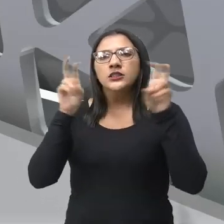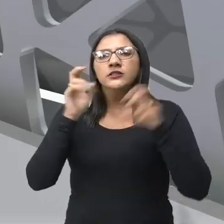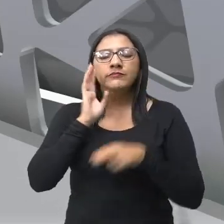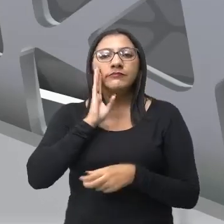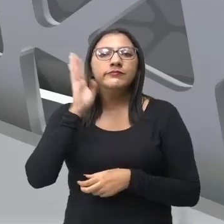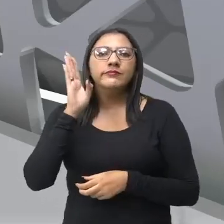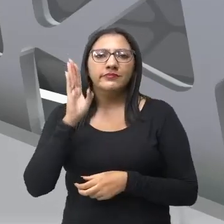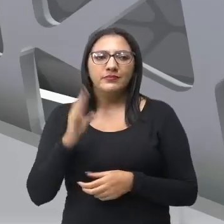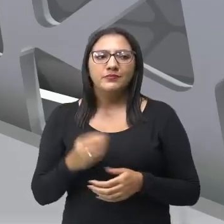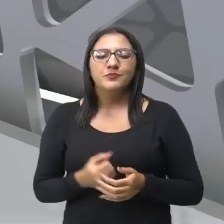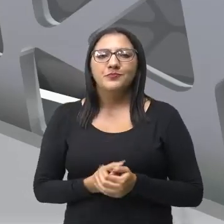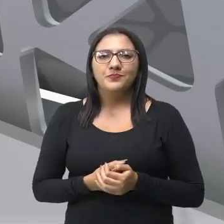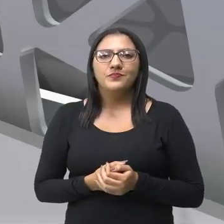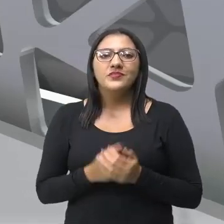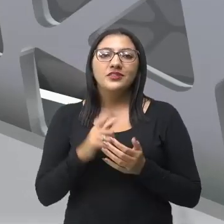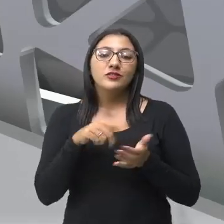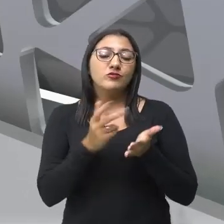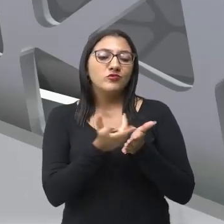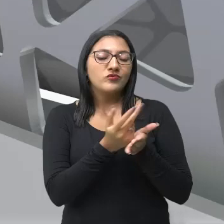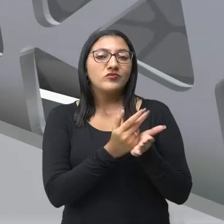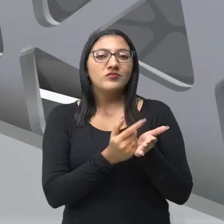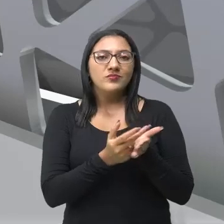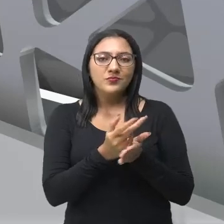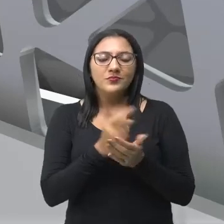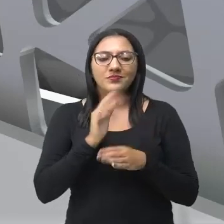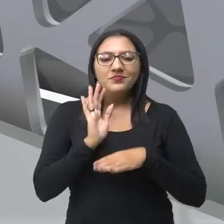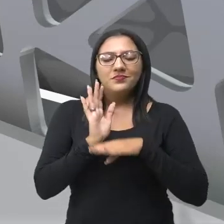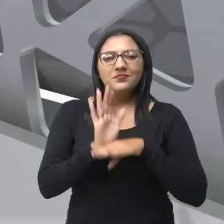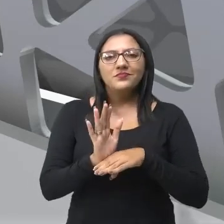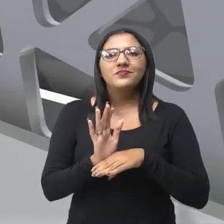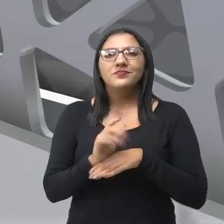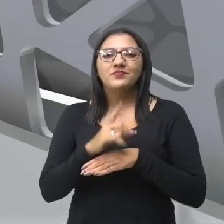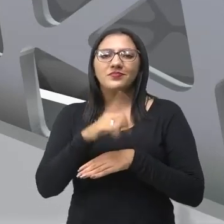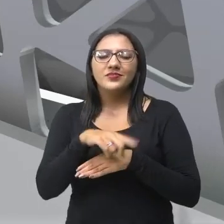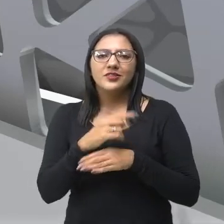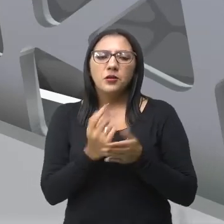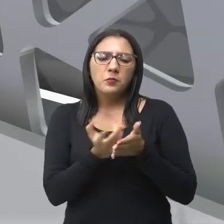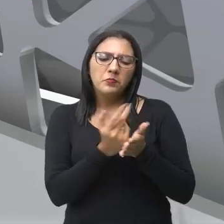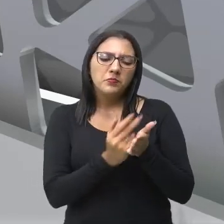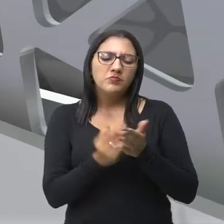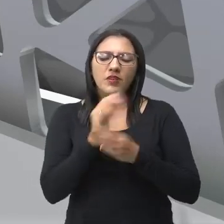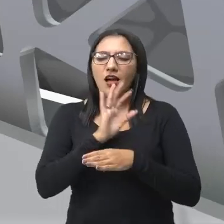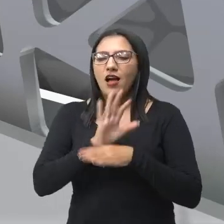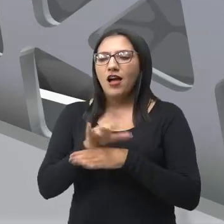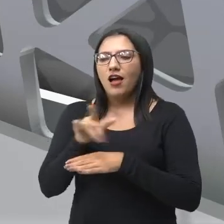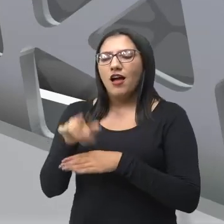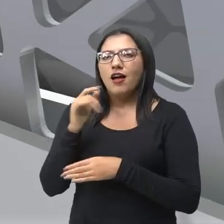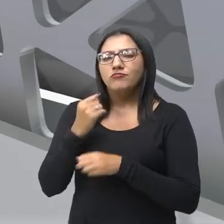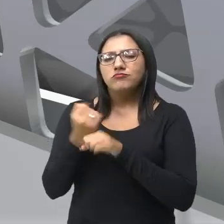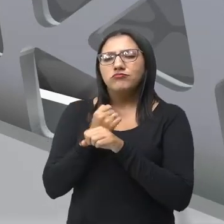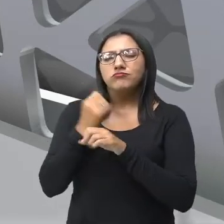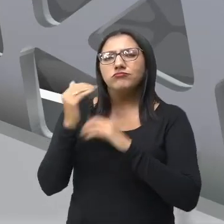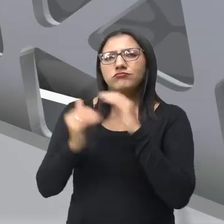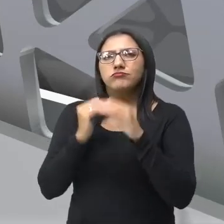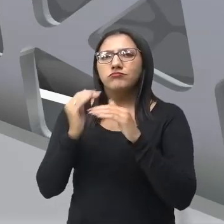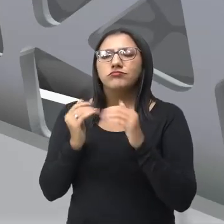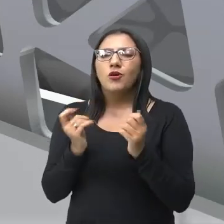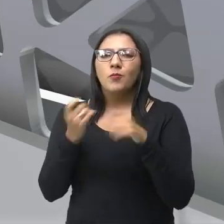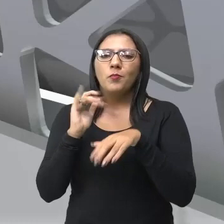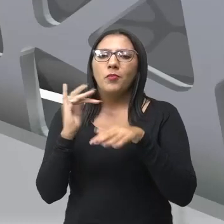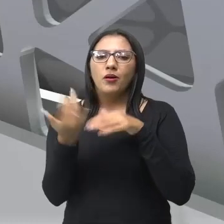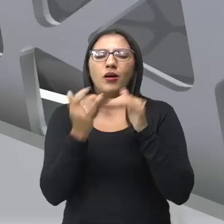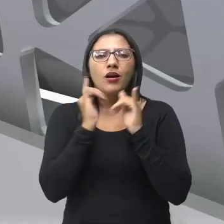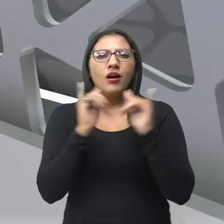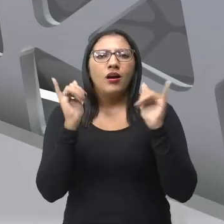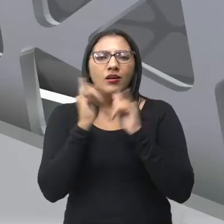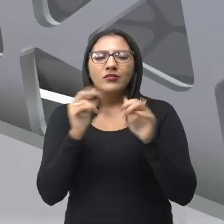fato principal? O desenho ajudou Li a reencontrar a família. Então percebam que tudo que ocorreu dentro do